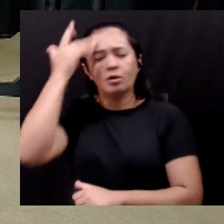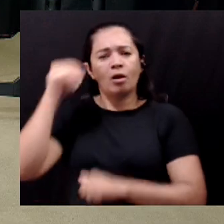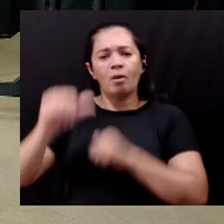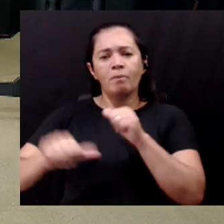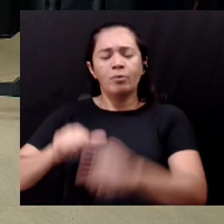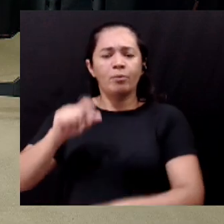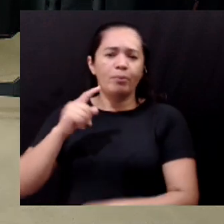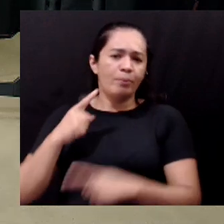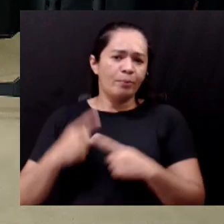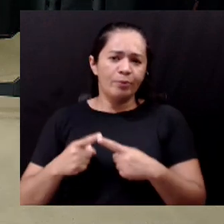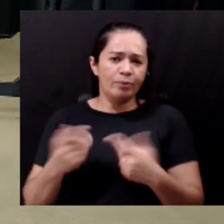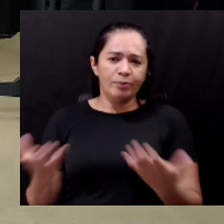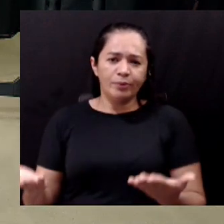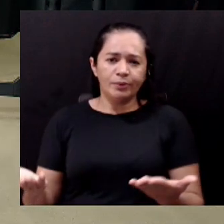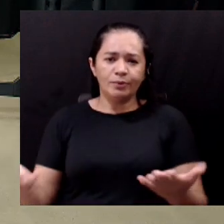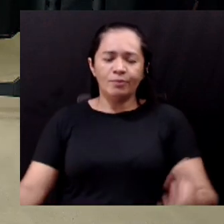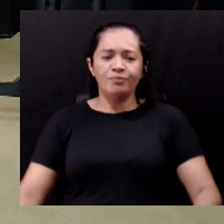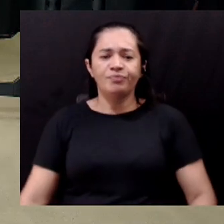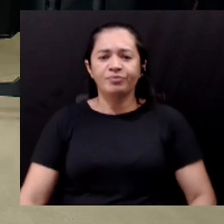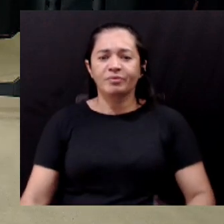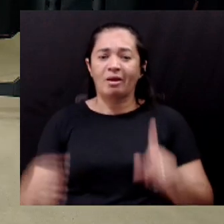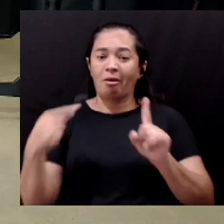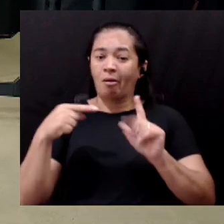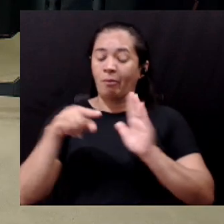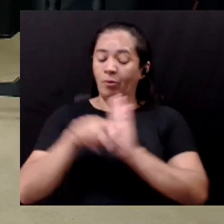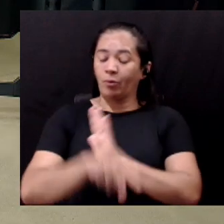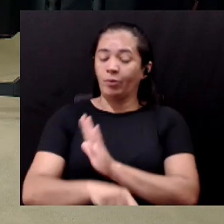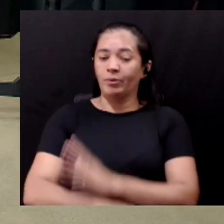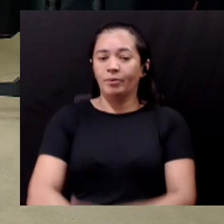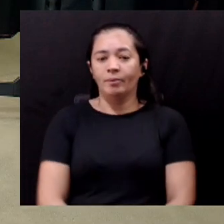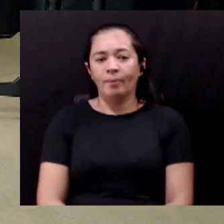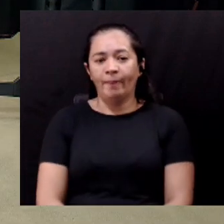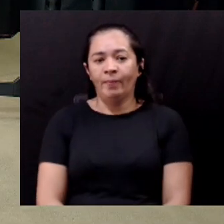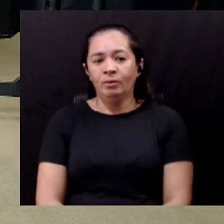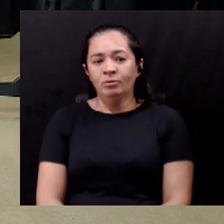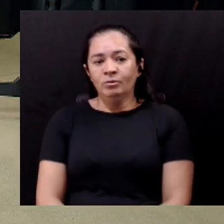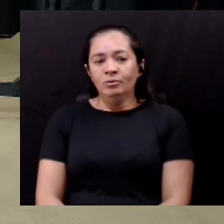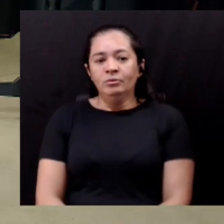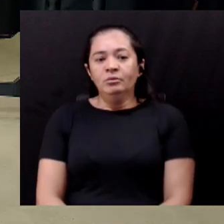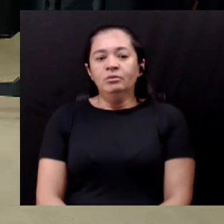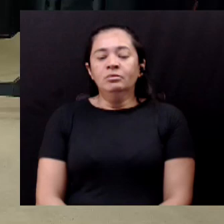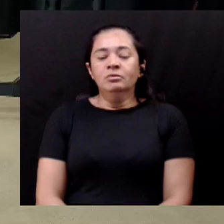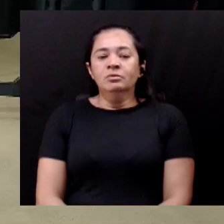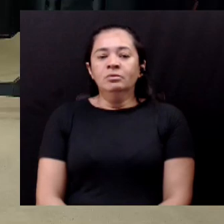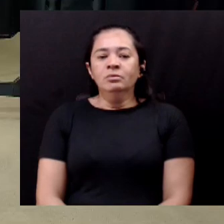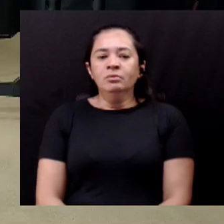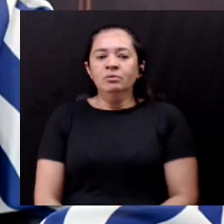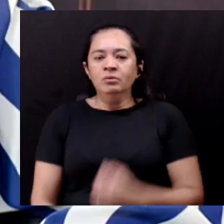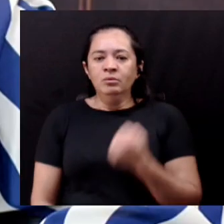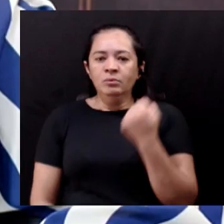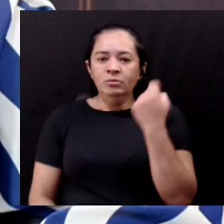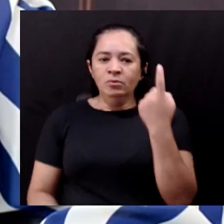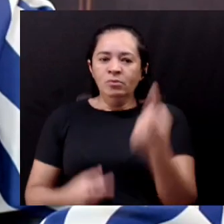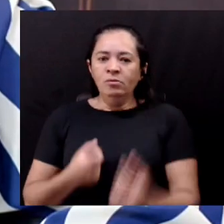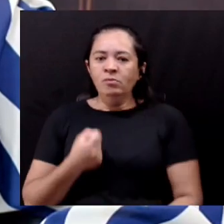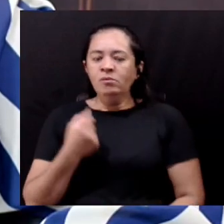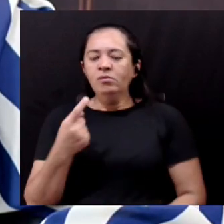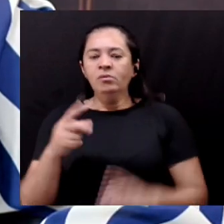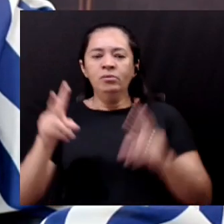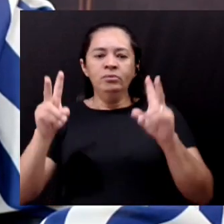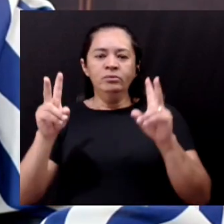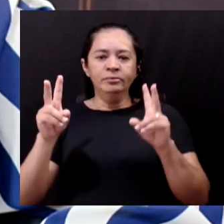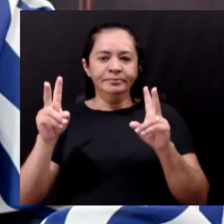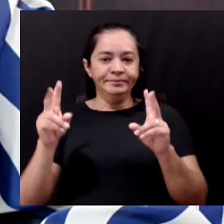e fez essa pergunta. Vamos lá. Uhum. Eh, Alguns pontos, né, que são importantes.